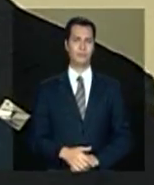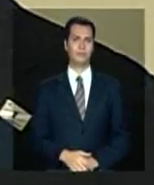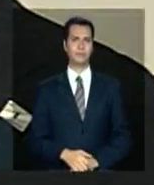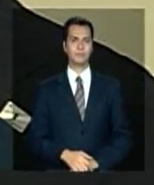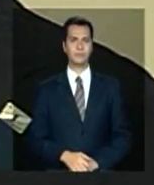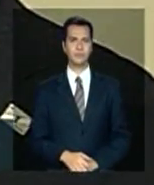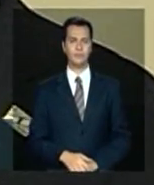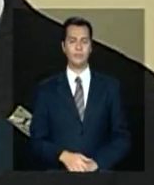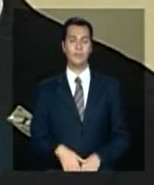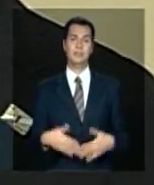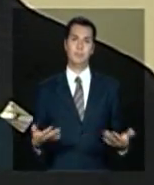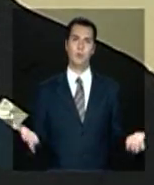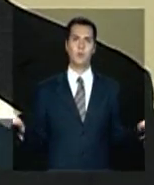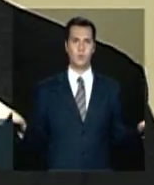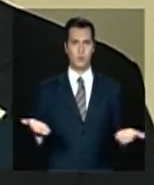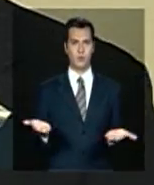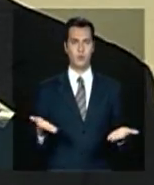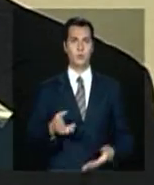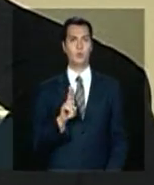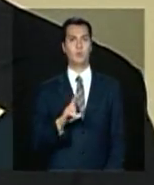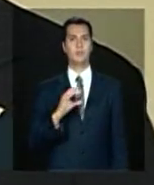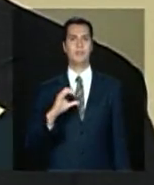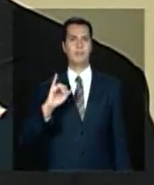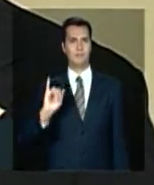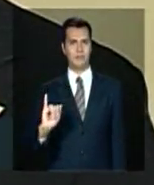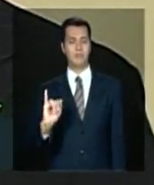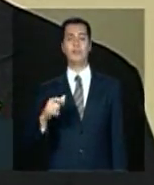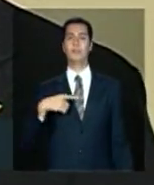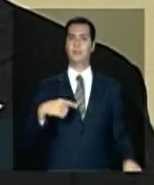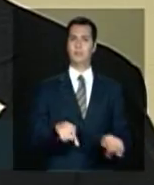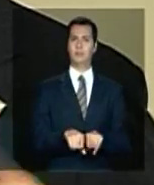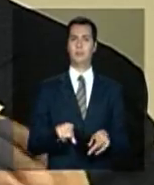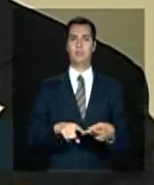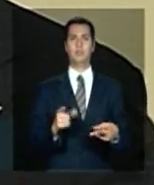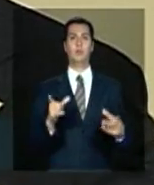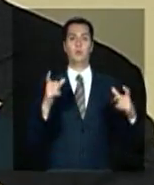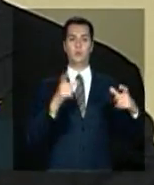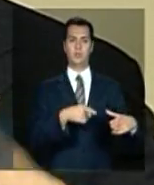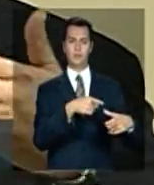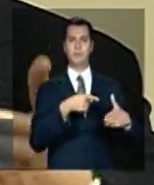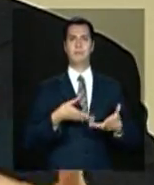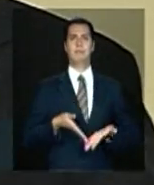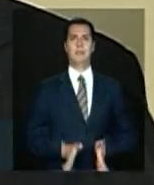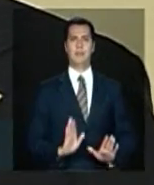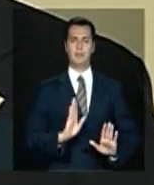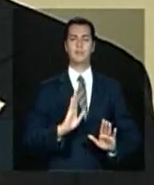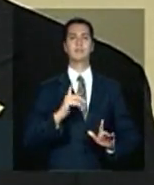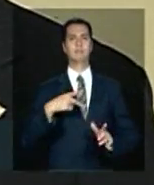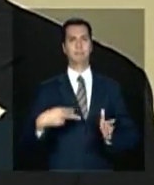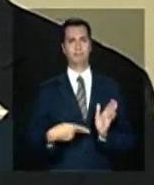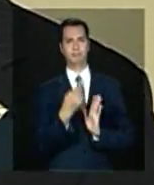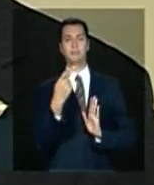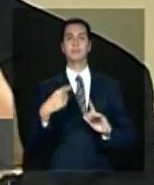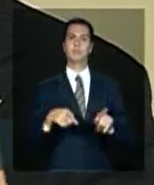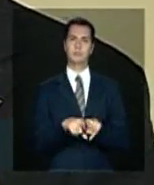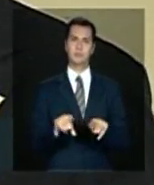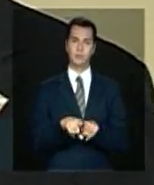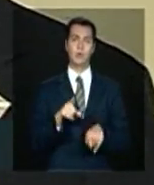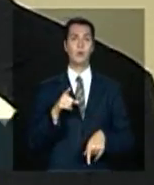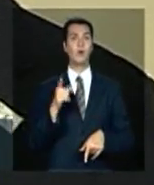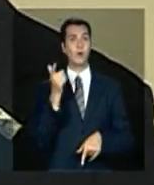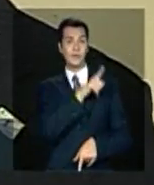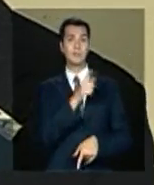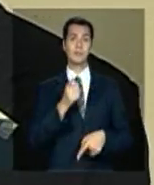é esse leite de você e o novo centro de parto normal são custeadas e só existem por conta da rede cegonha porque não